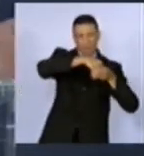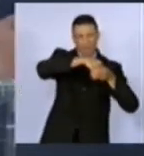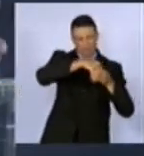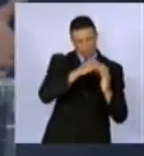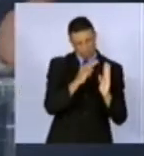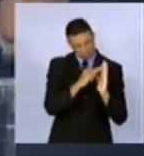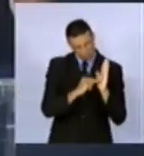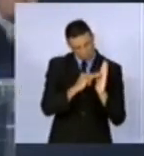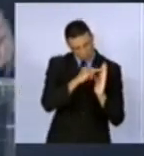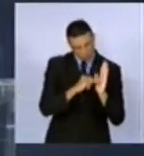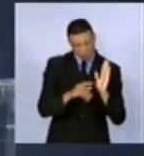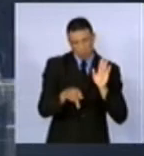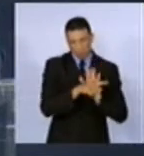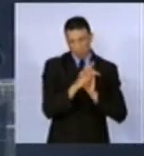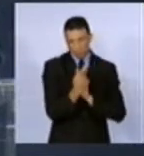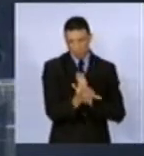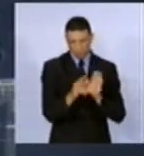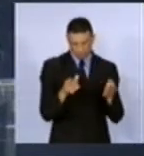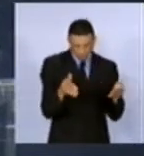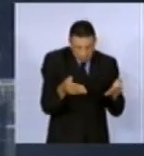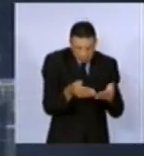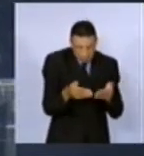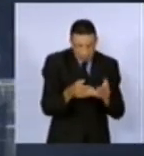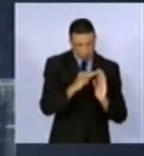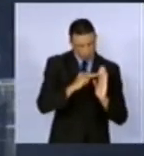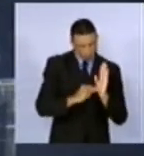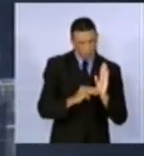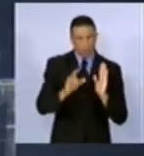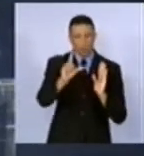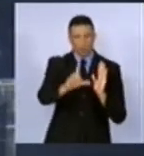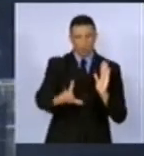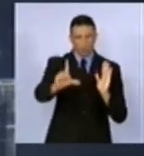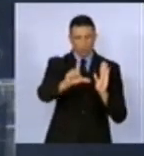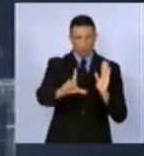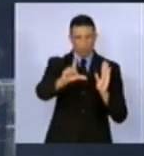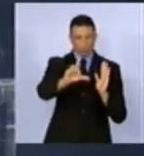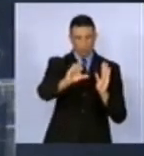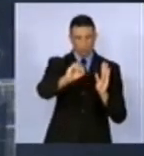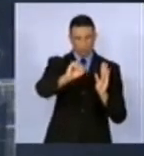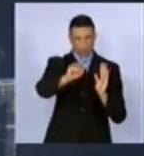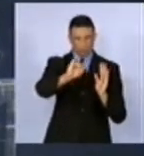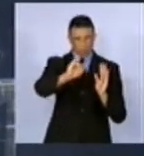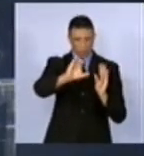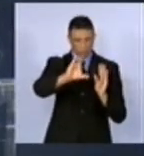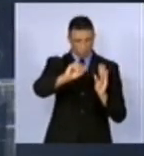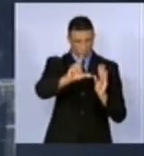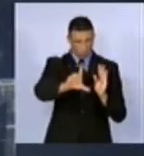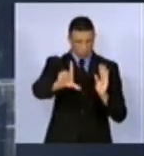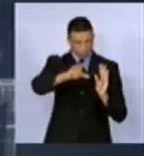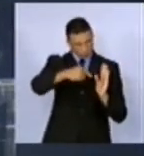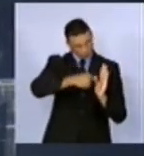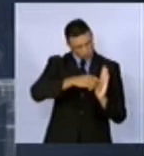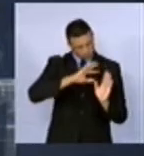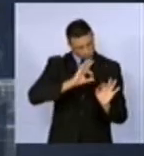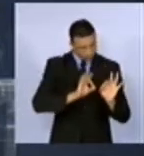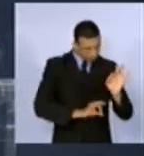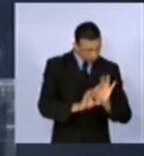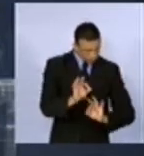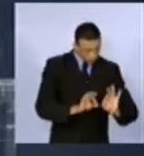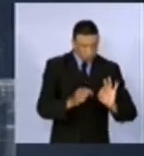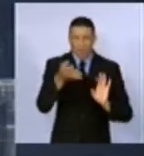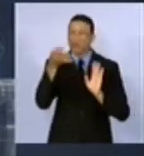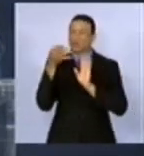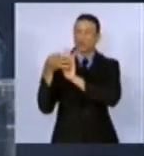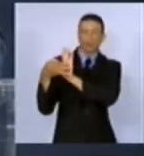é um é um método Lógico que sugere que hipótese sejam